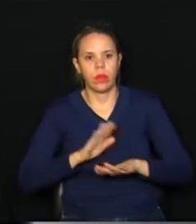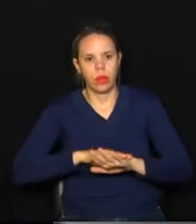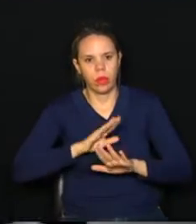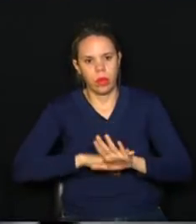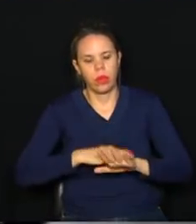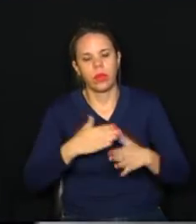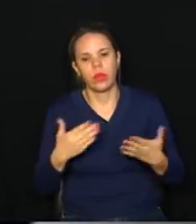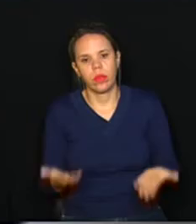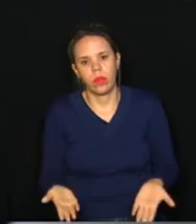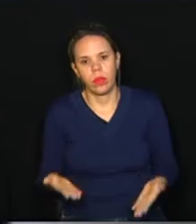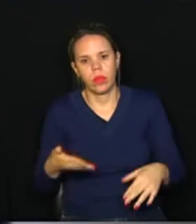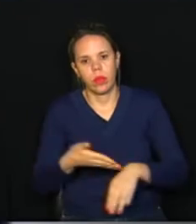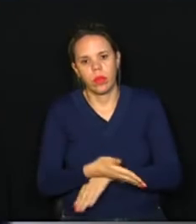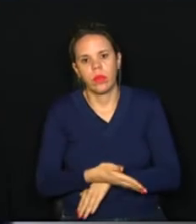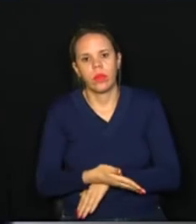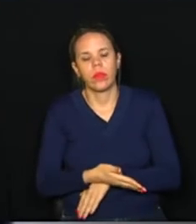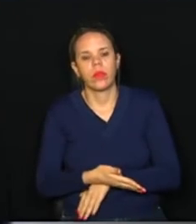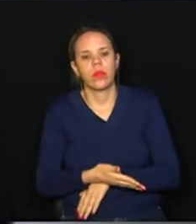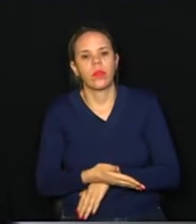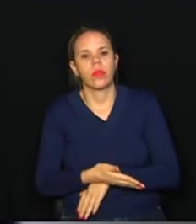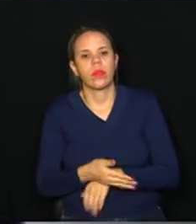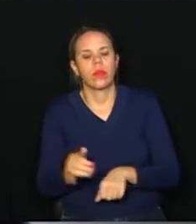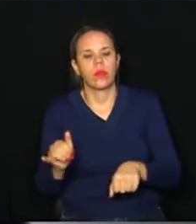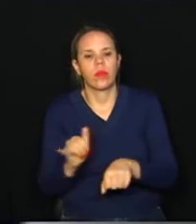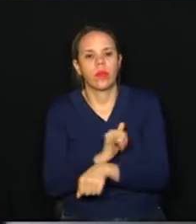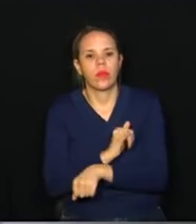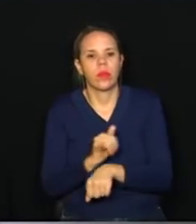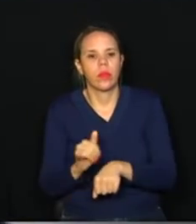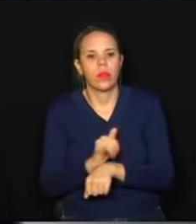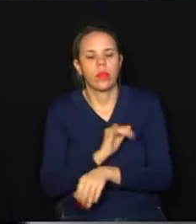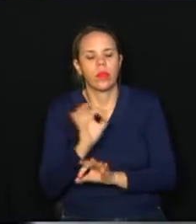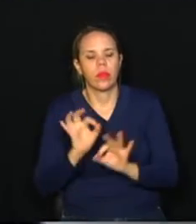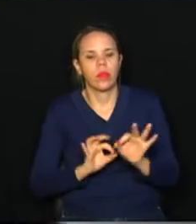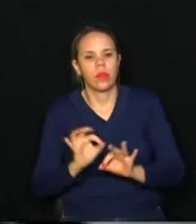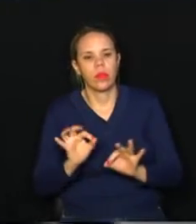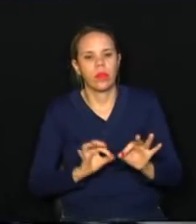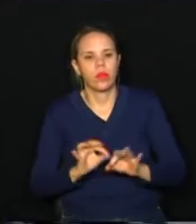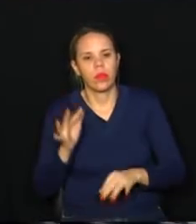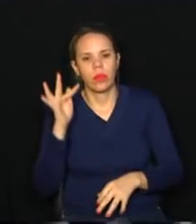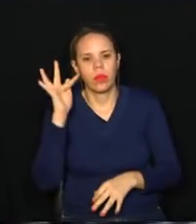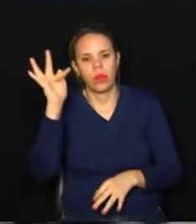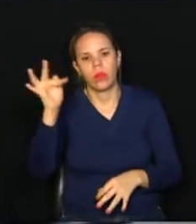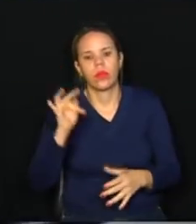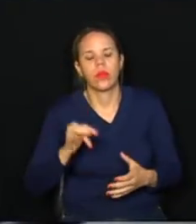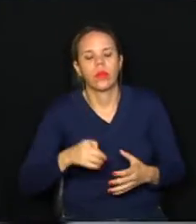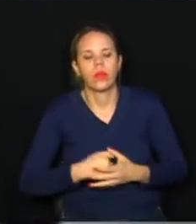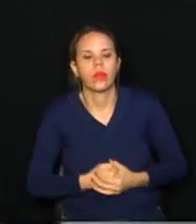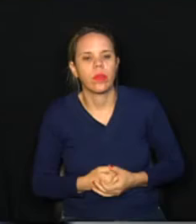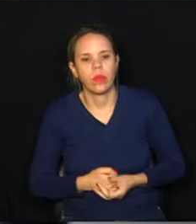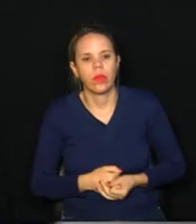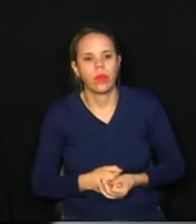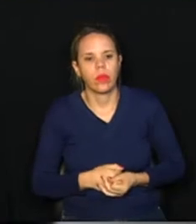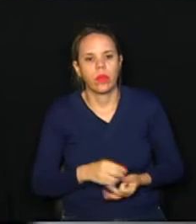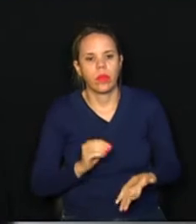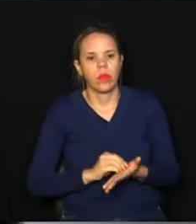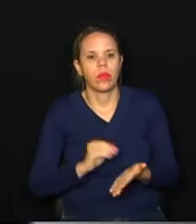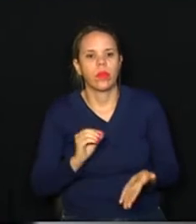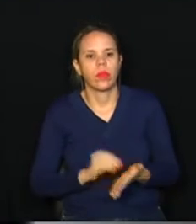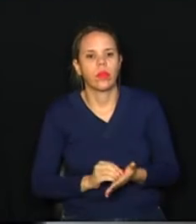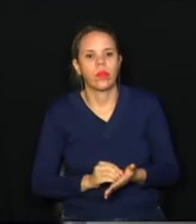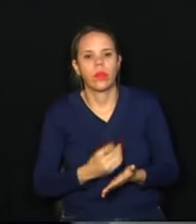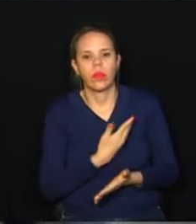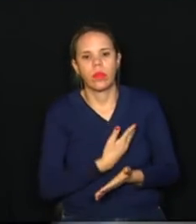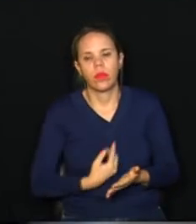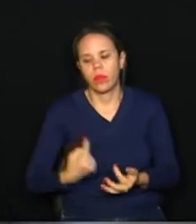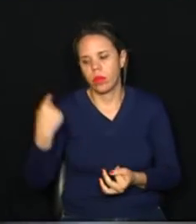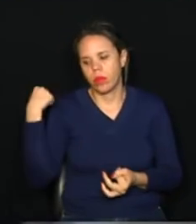ideológica, e entrar para a política estratégica, de planejamento de futuro. E é isso que está faltando nos últimos